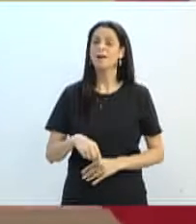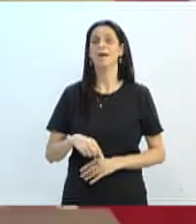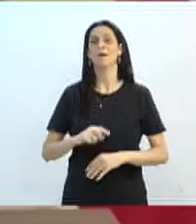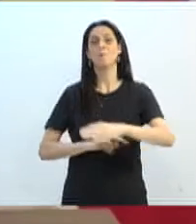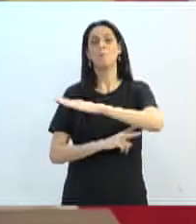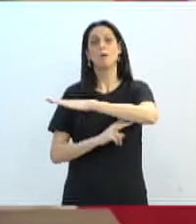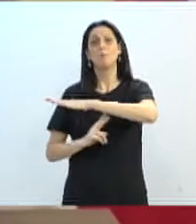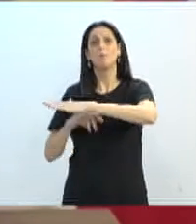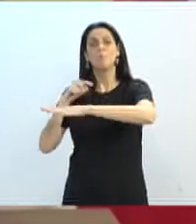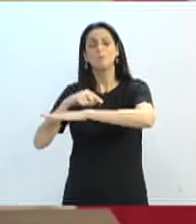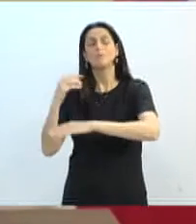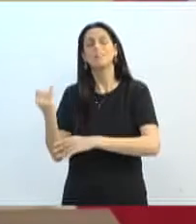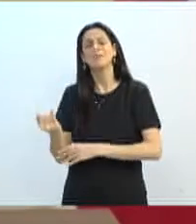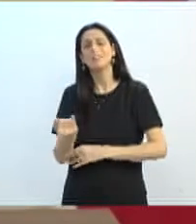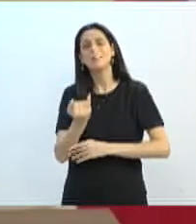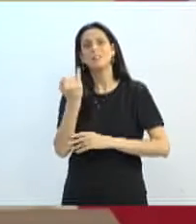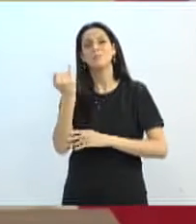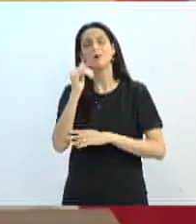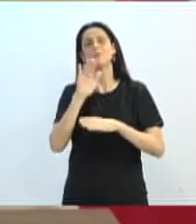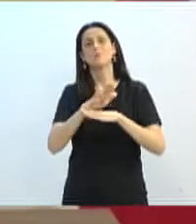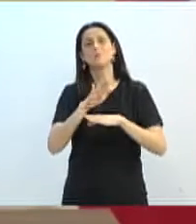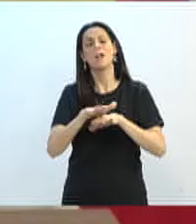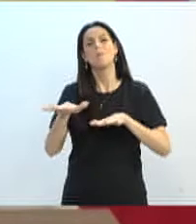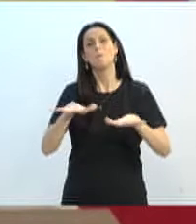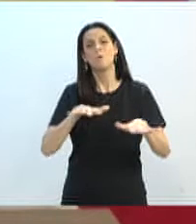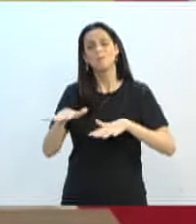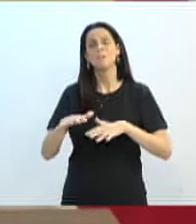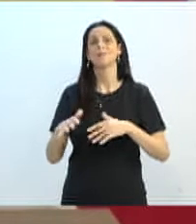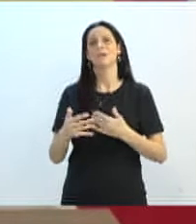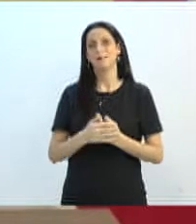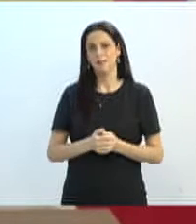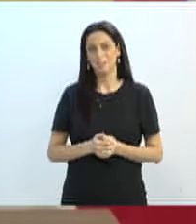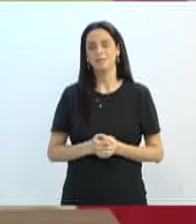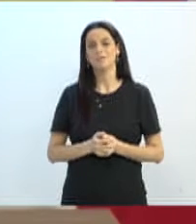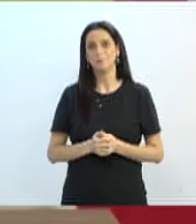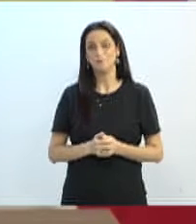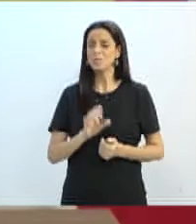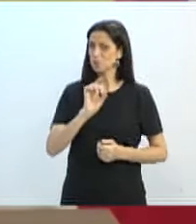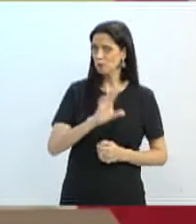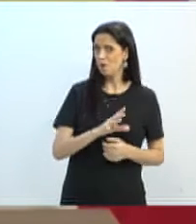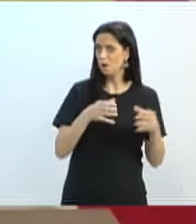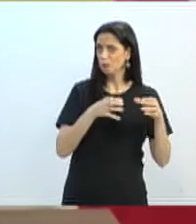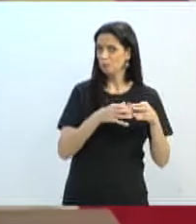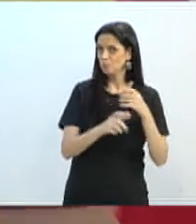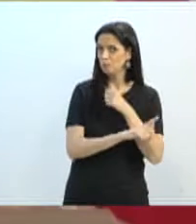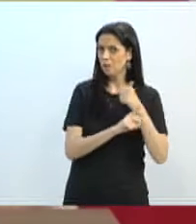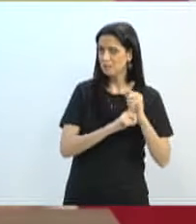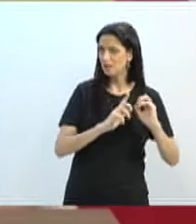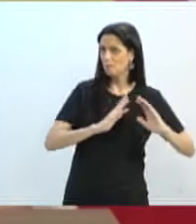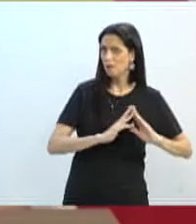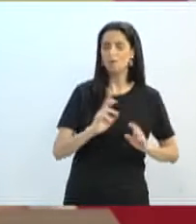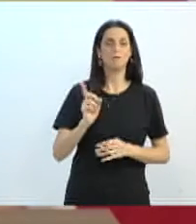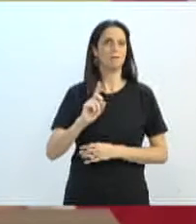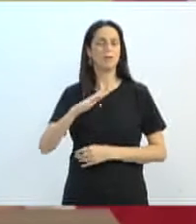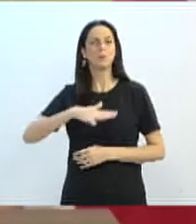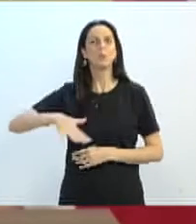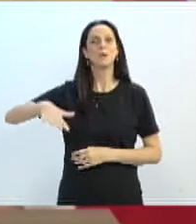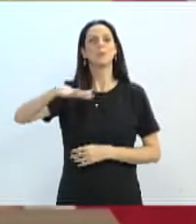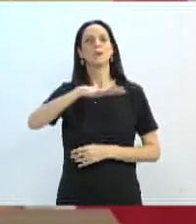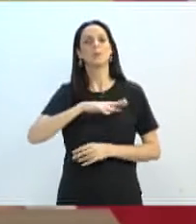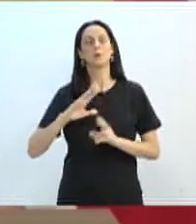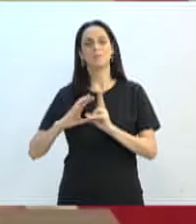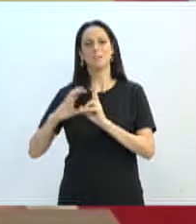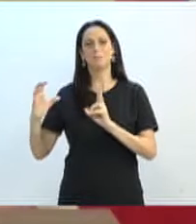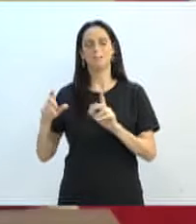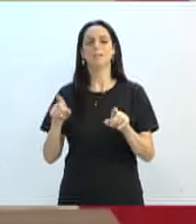comunidade, que vai ajudar na questão da mobilidade, que é tão importante, não só para a comunidade do Grande Garcia, mas sim na região da Grande Velha.